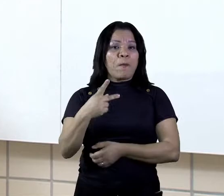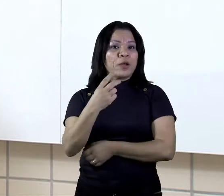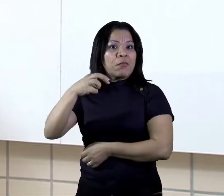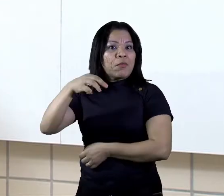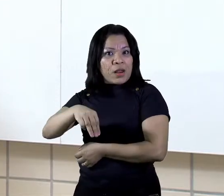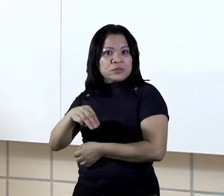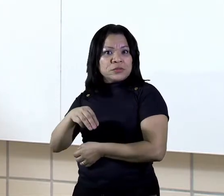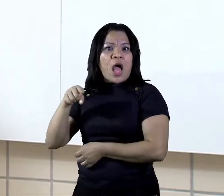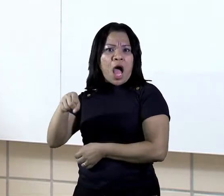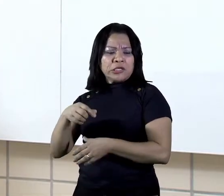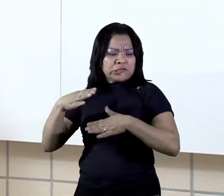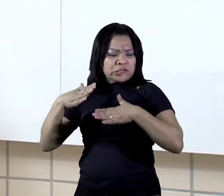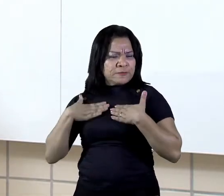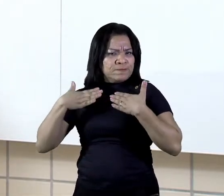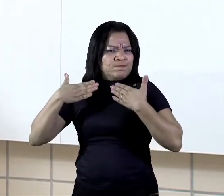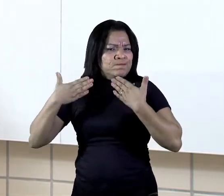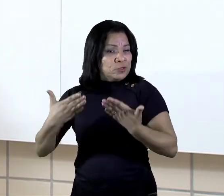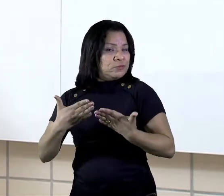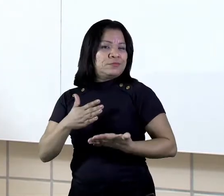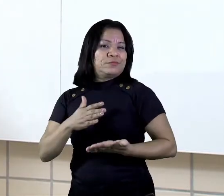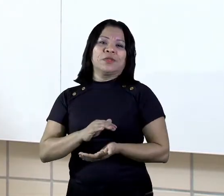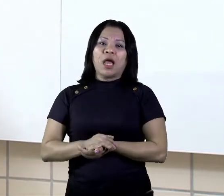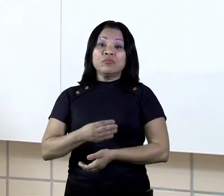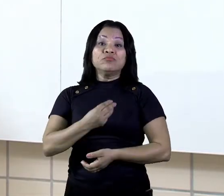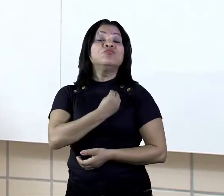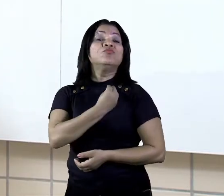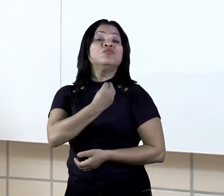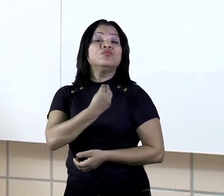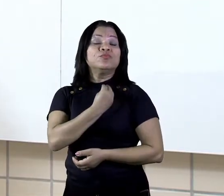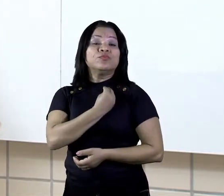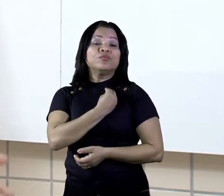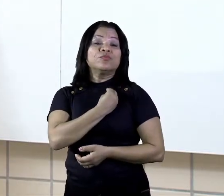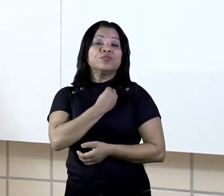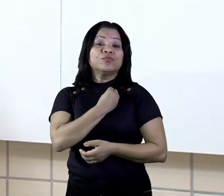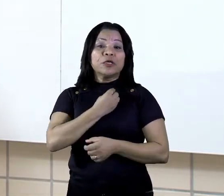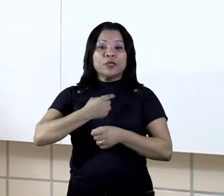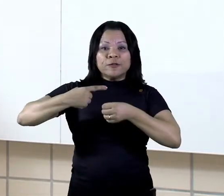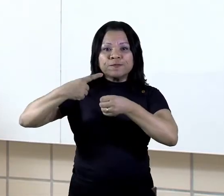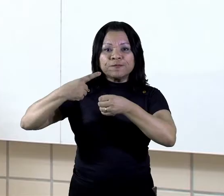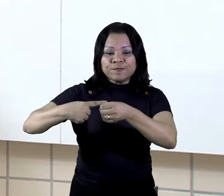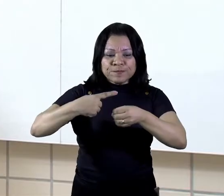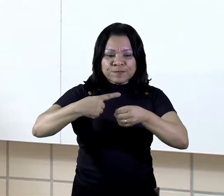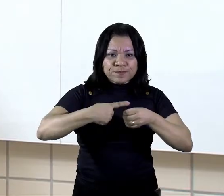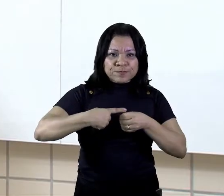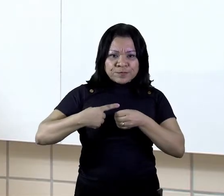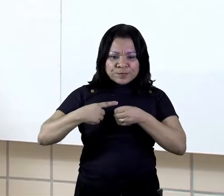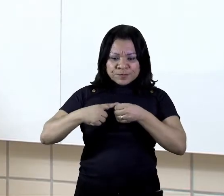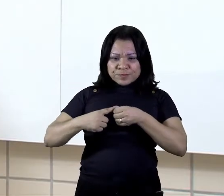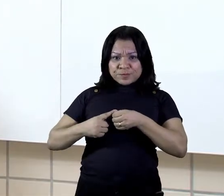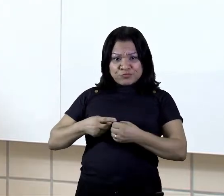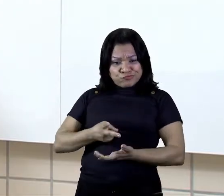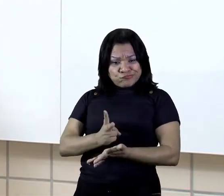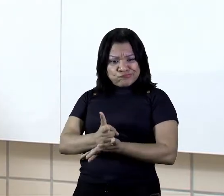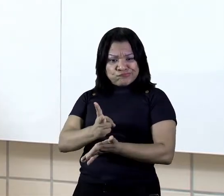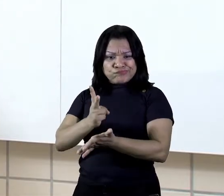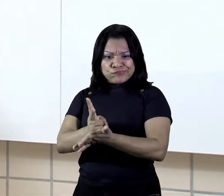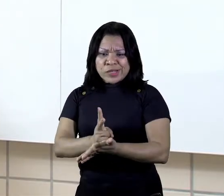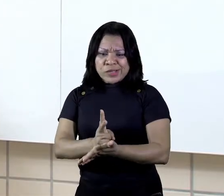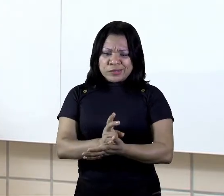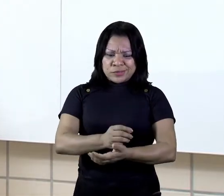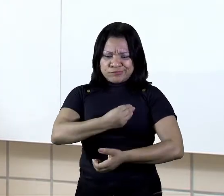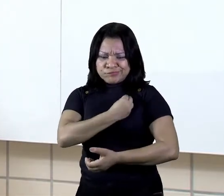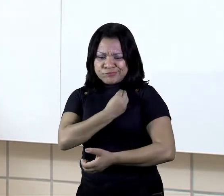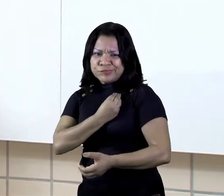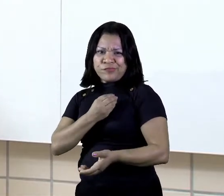astuto, ele era muito esperto e ele vivia nas cidades sempre se virando assim. Ele sempre arrumava